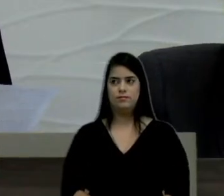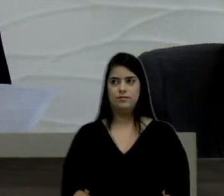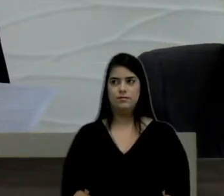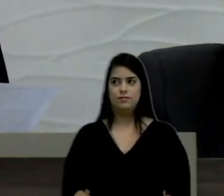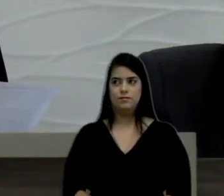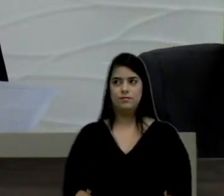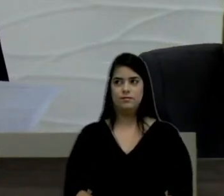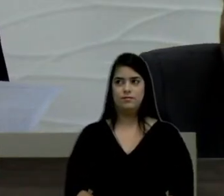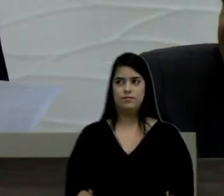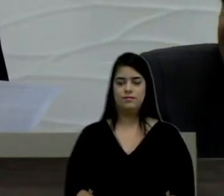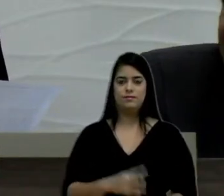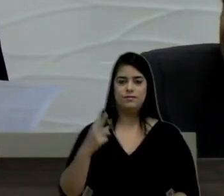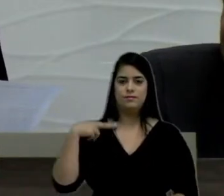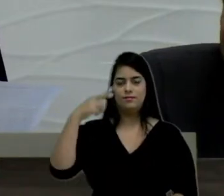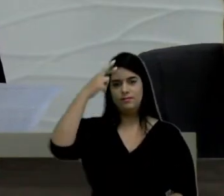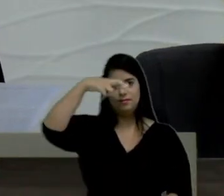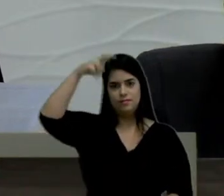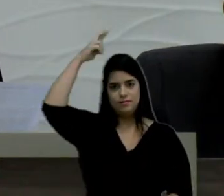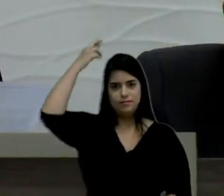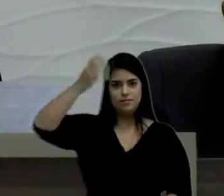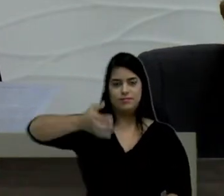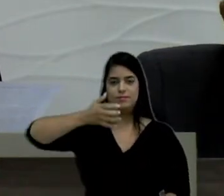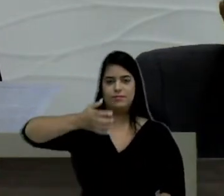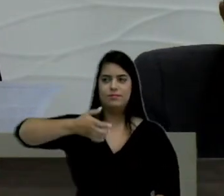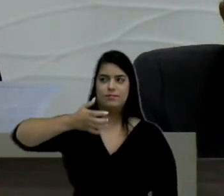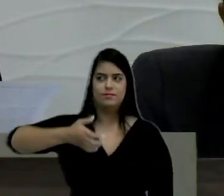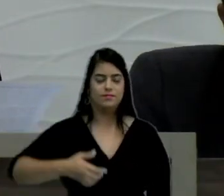tudino vereador Reinaldo de Santo